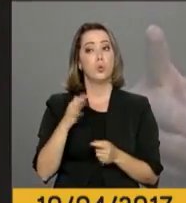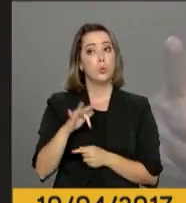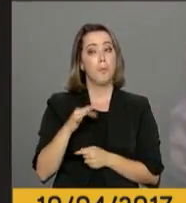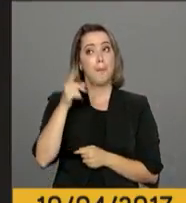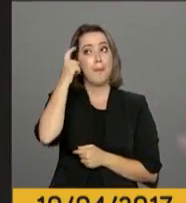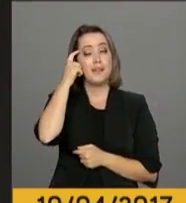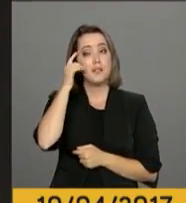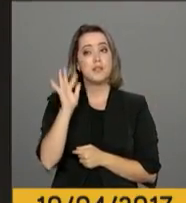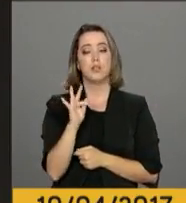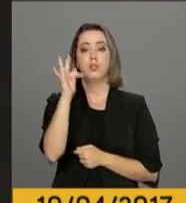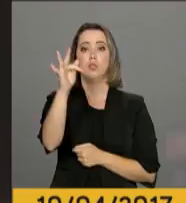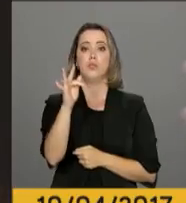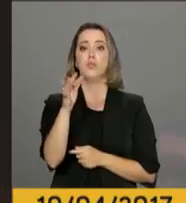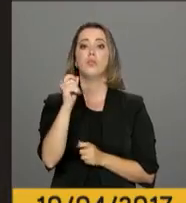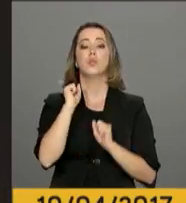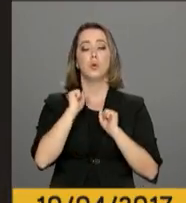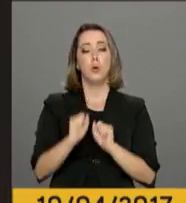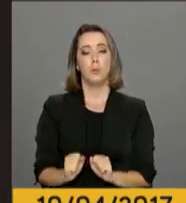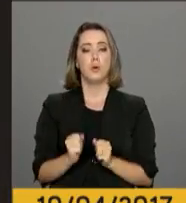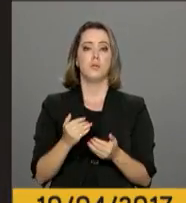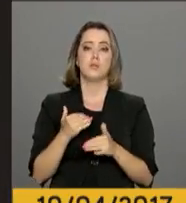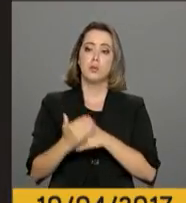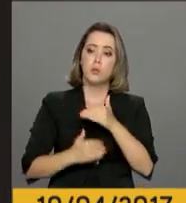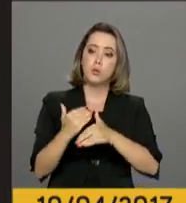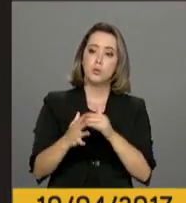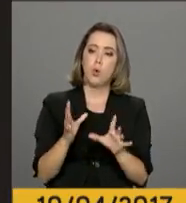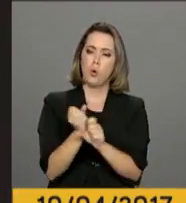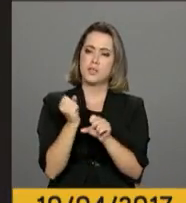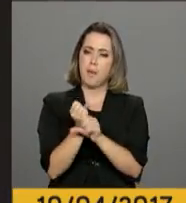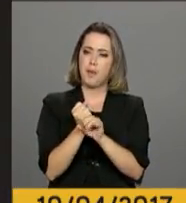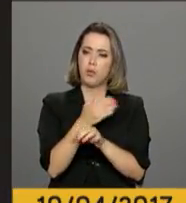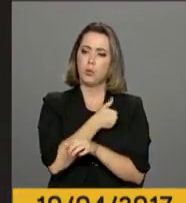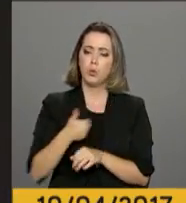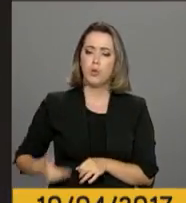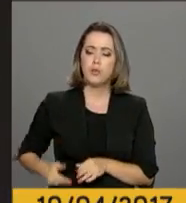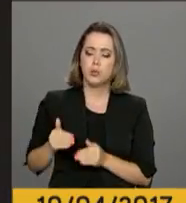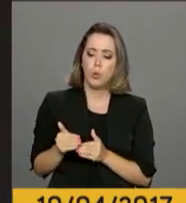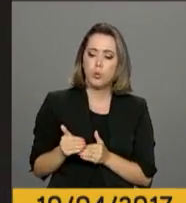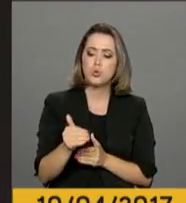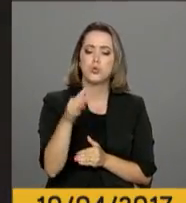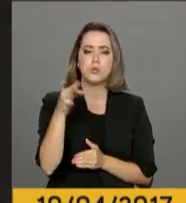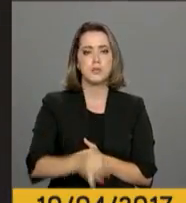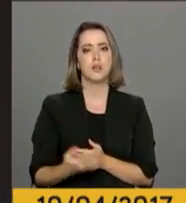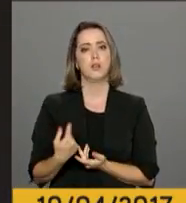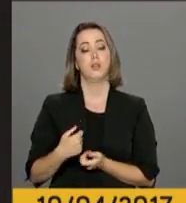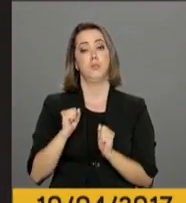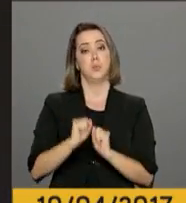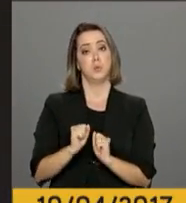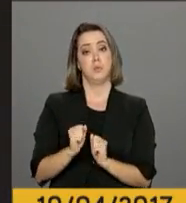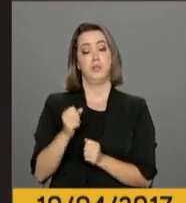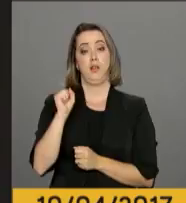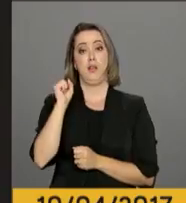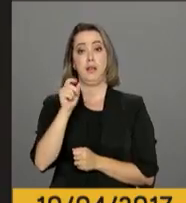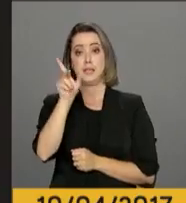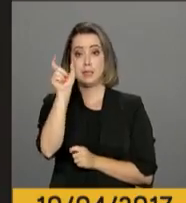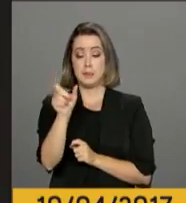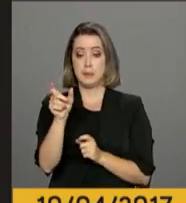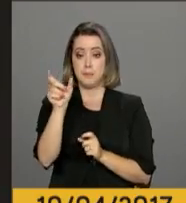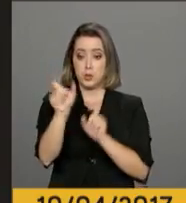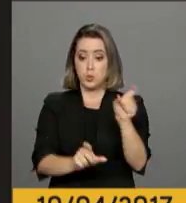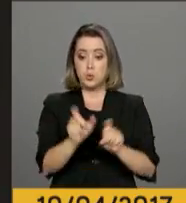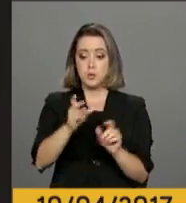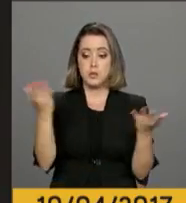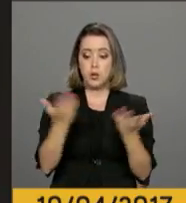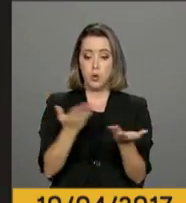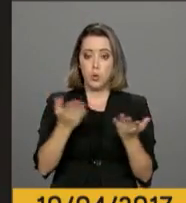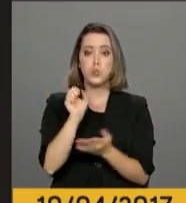futuro, para garantir a rigidez das contas públicas, para garantir que os aposentados atuais continuem a receber